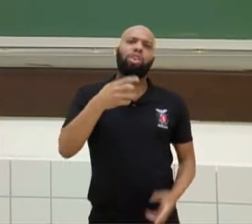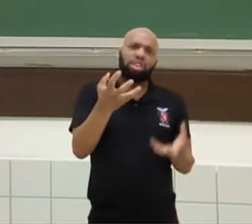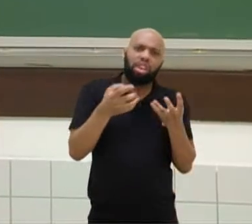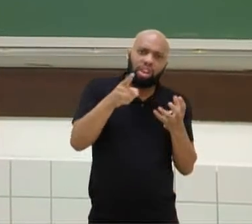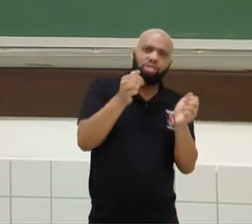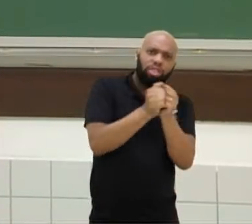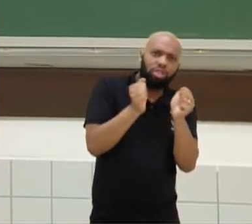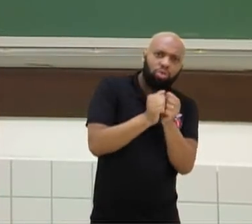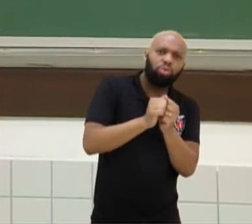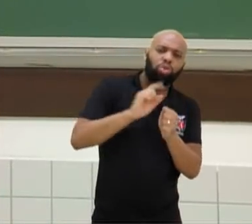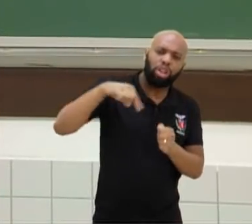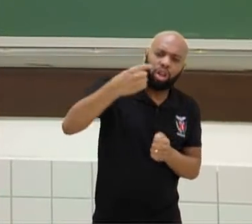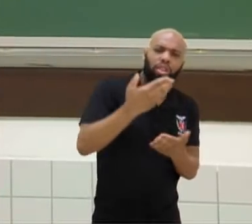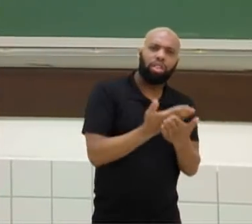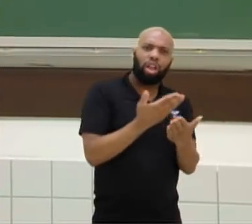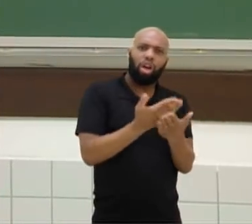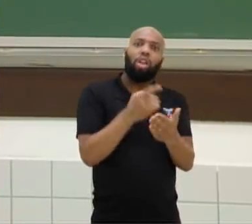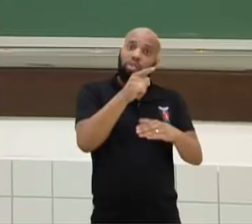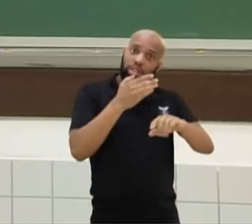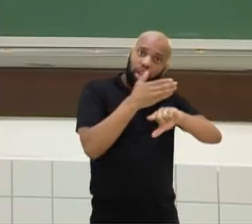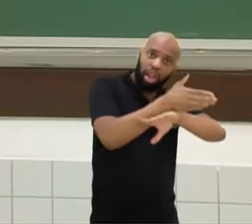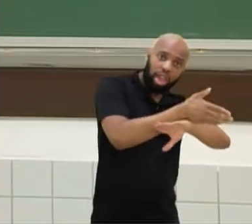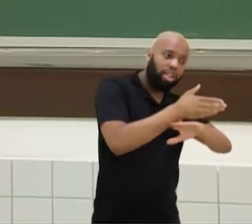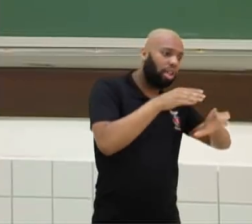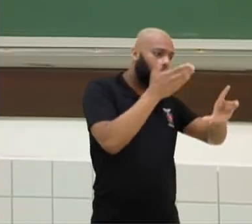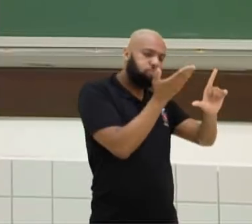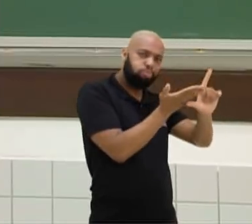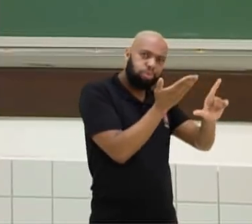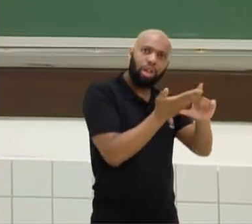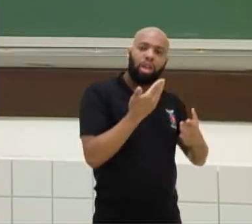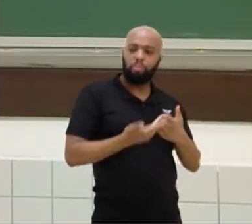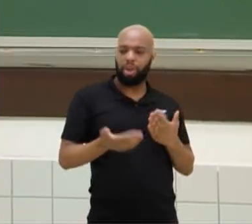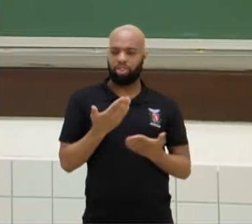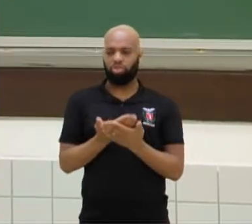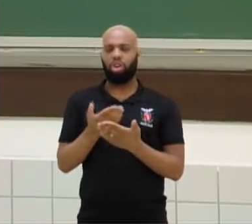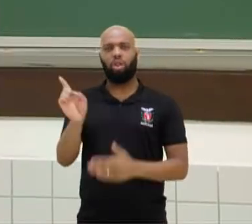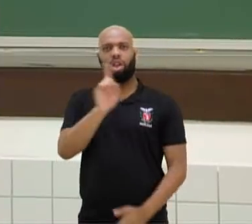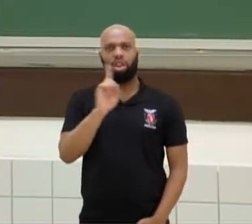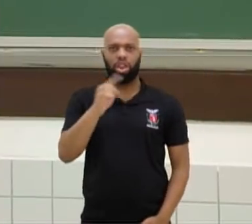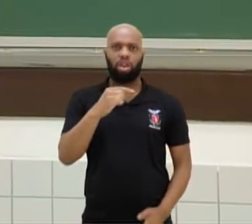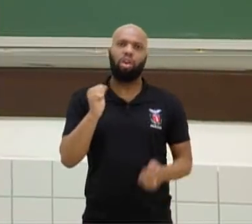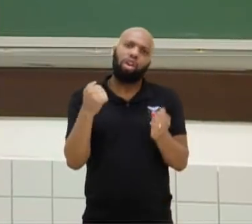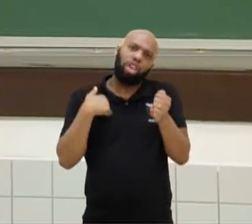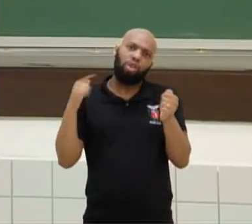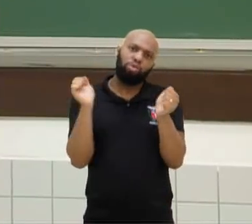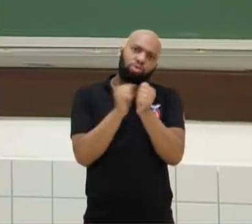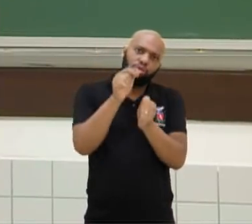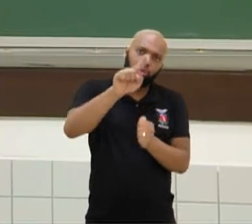acessar o Google Classroom, interagir com o seu professor, não perca nenhuma aula. Me aguarde.